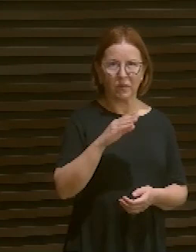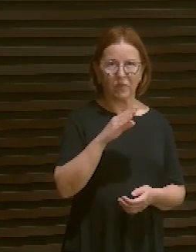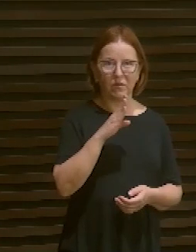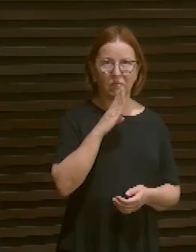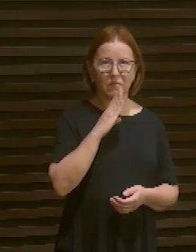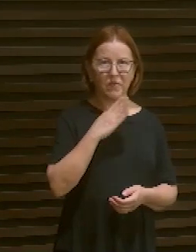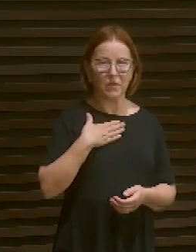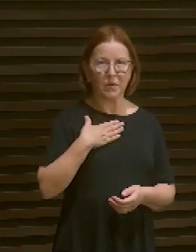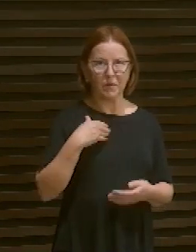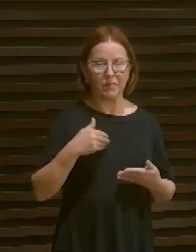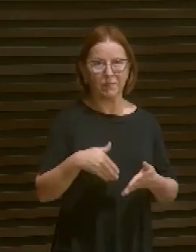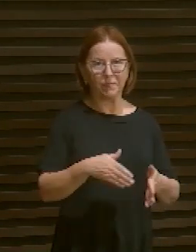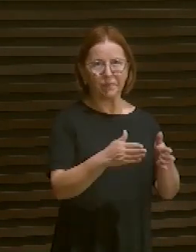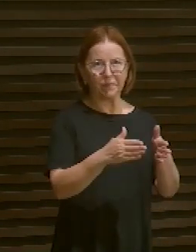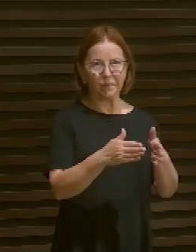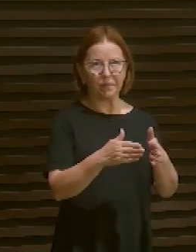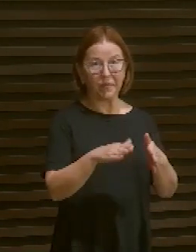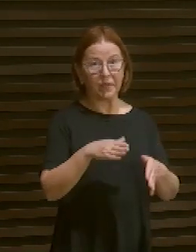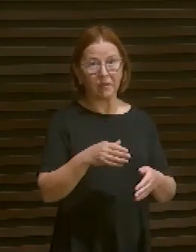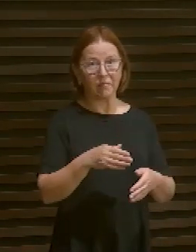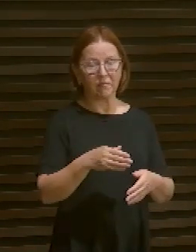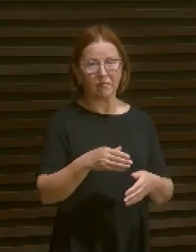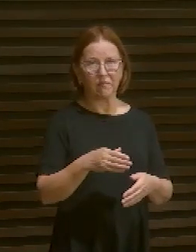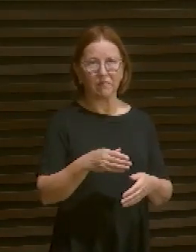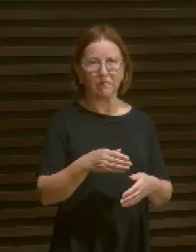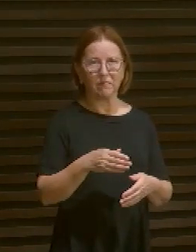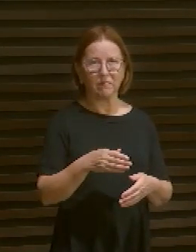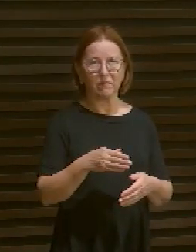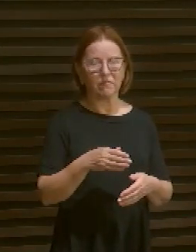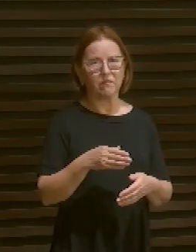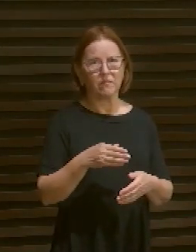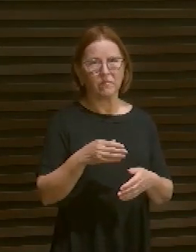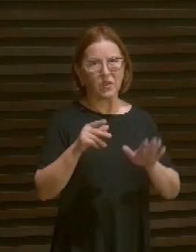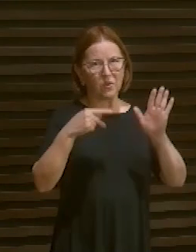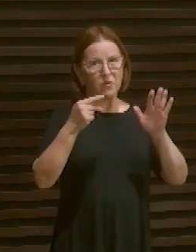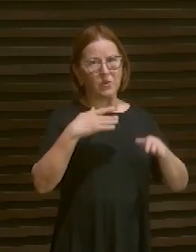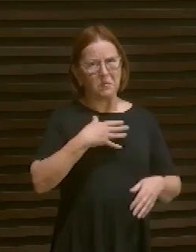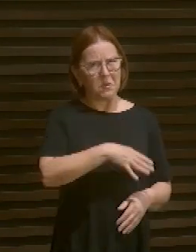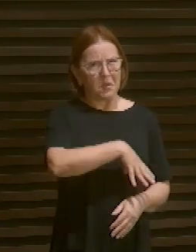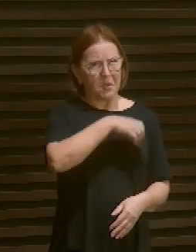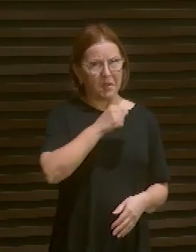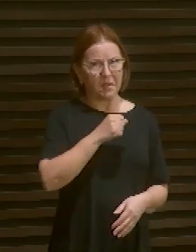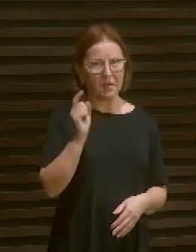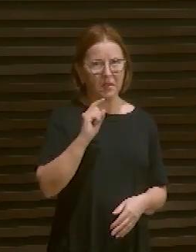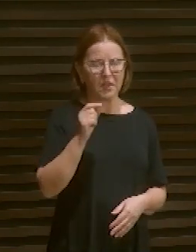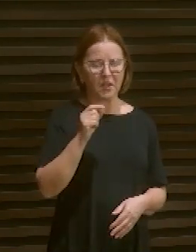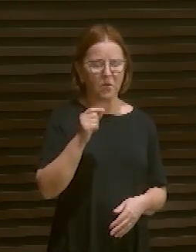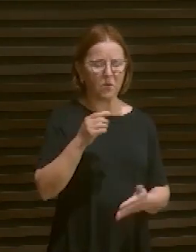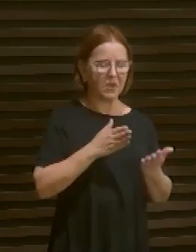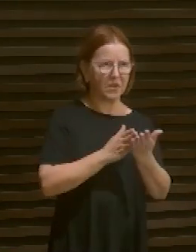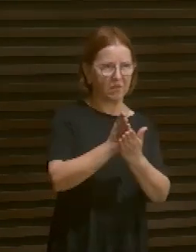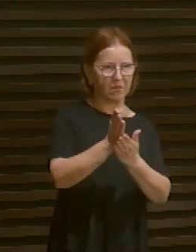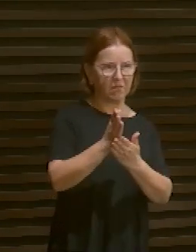conheceram os meus caminhos. Assim jurei na minha ira: não entrarão